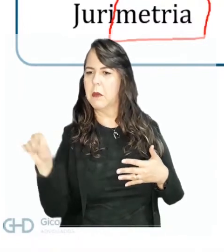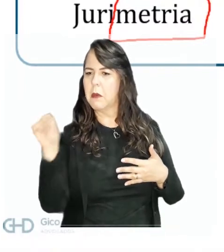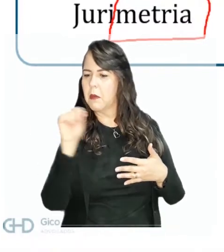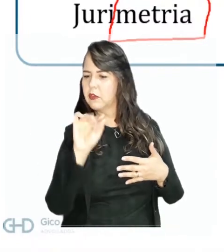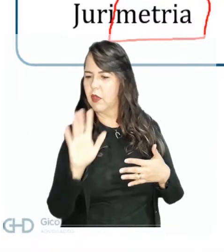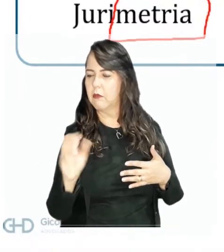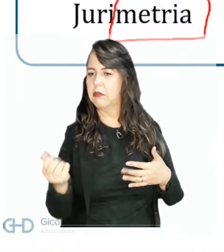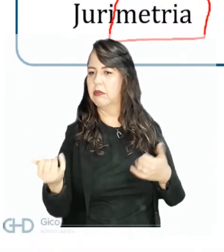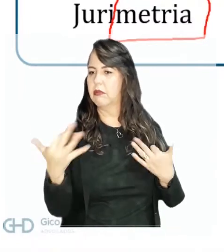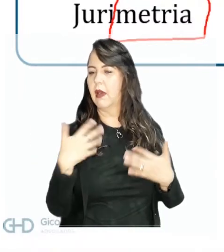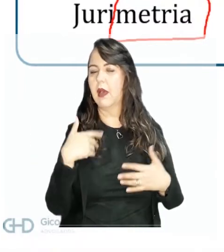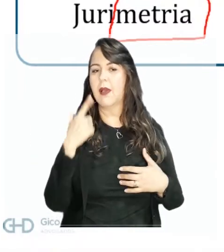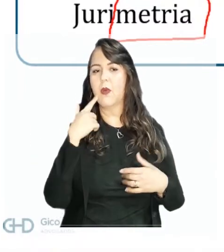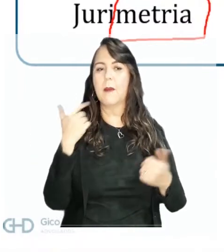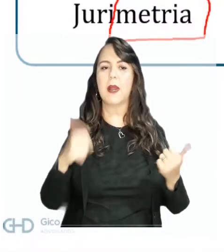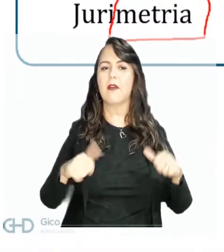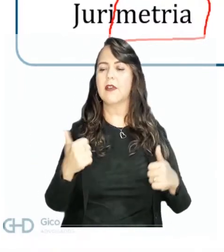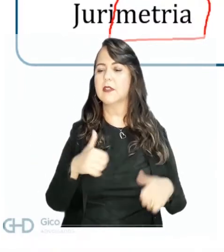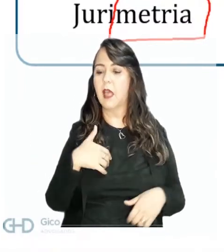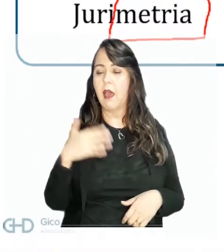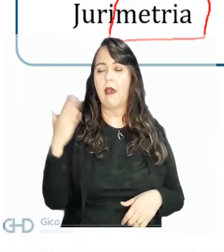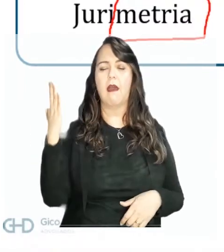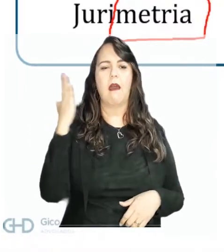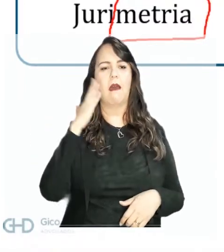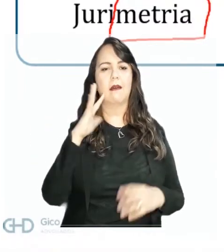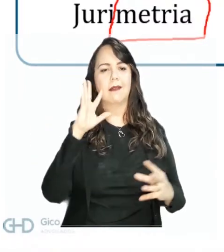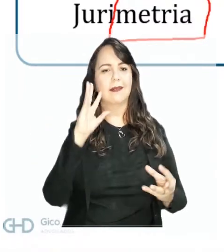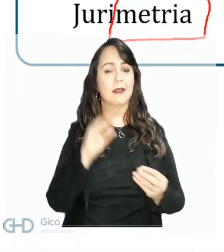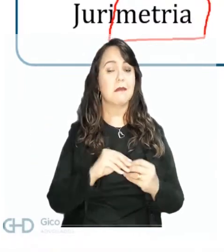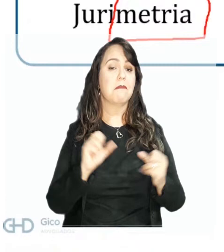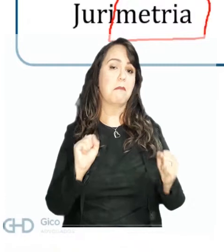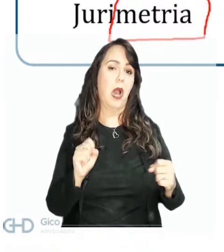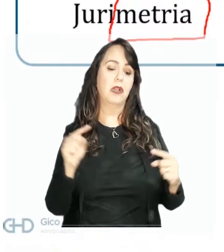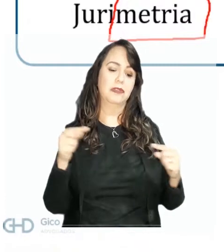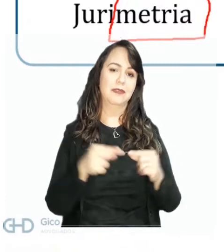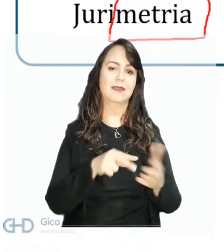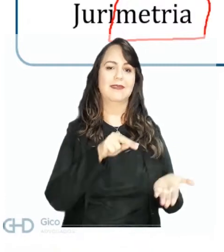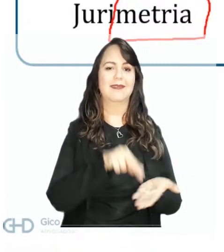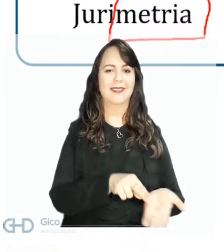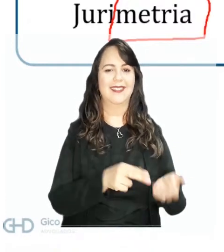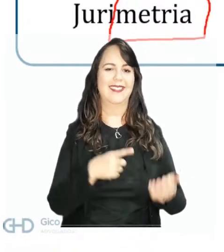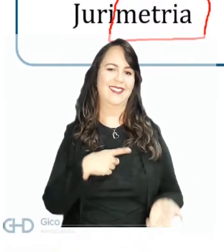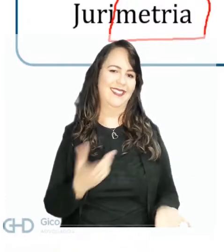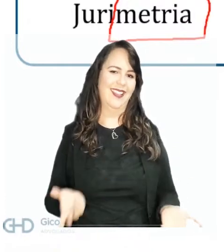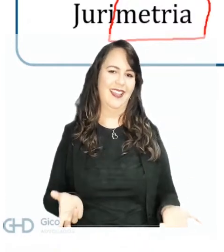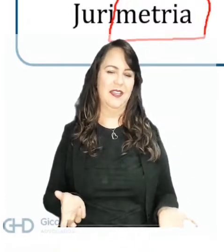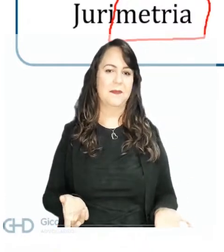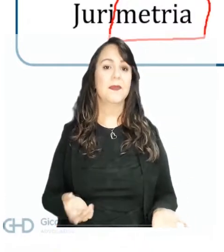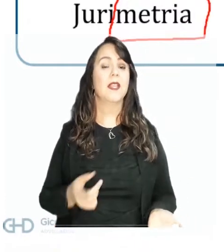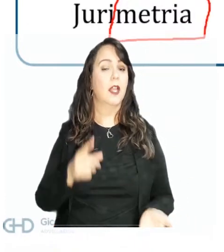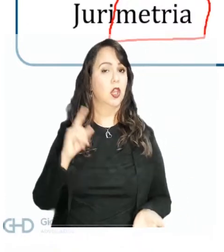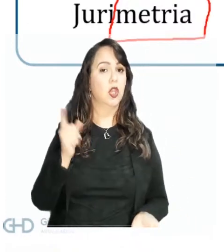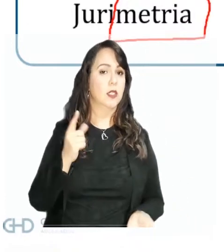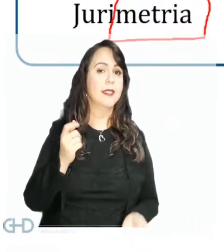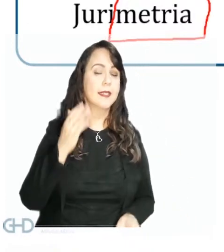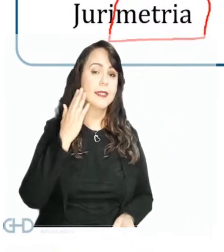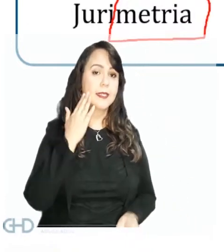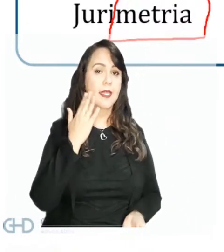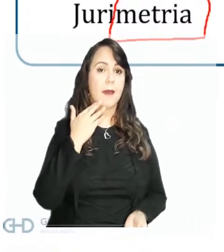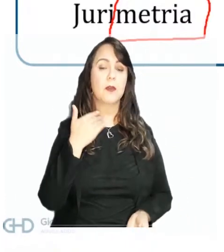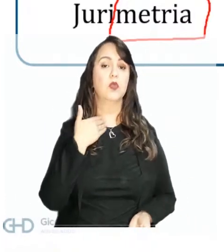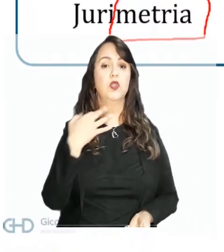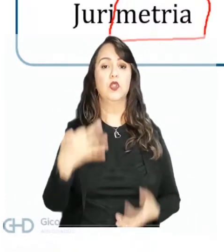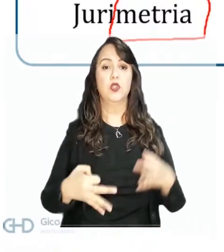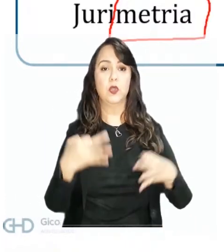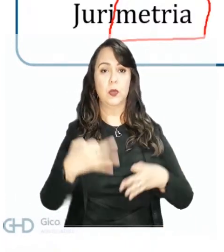jurídica será aplicada para resolver o caso. Imagine o ganho de produtividade para o juiz quando ele já, na hora que recebesse